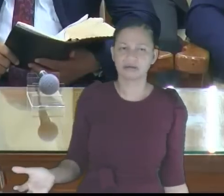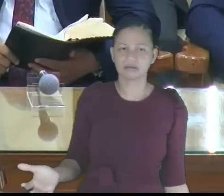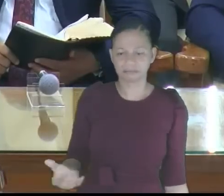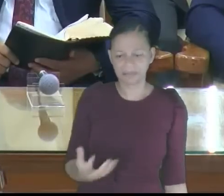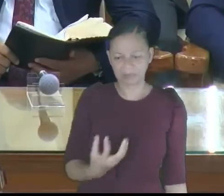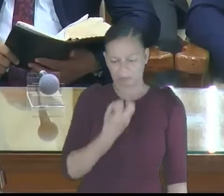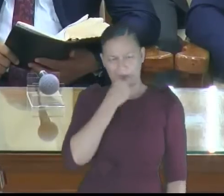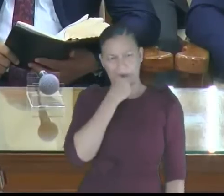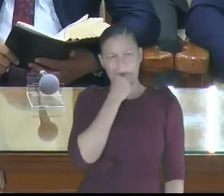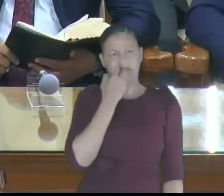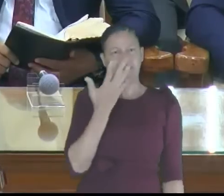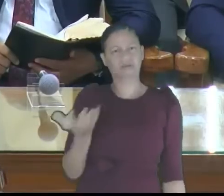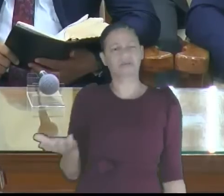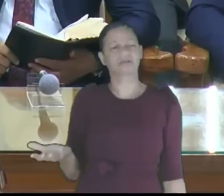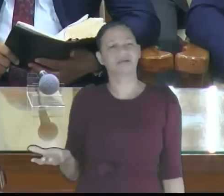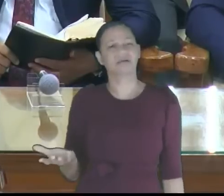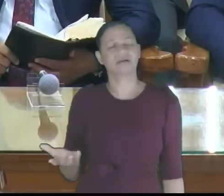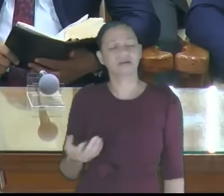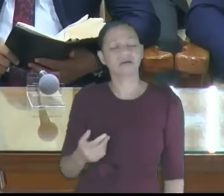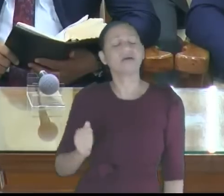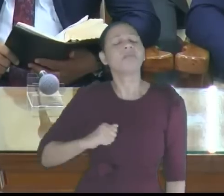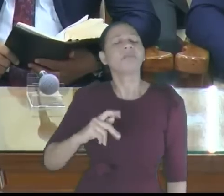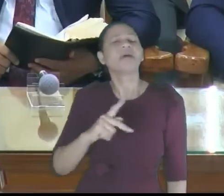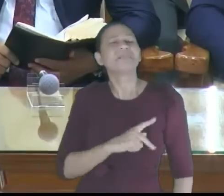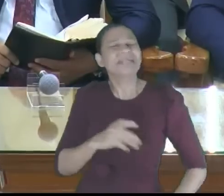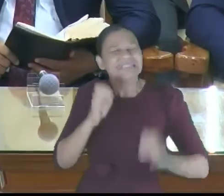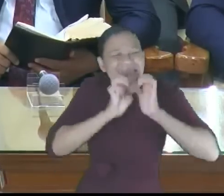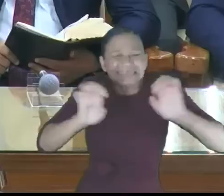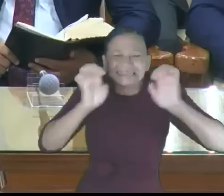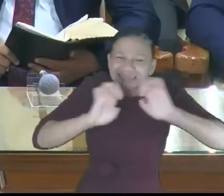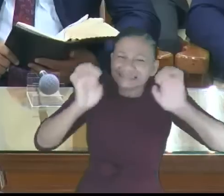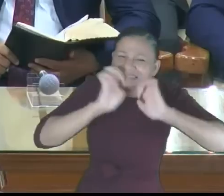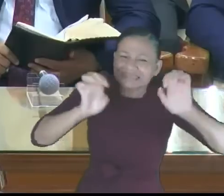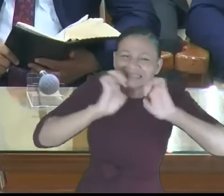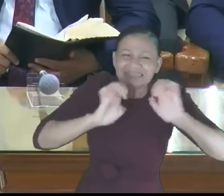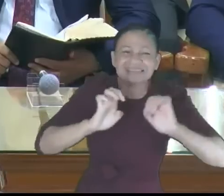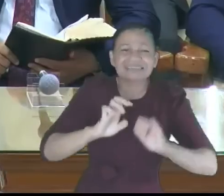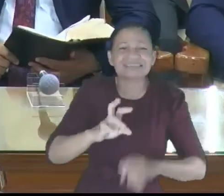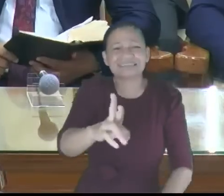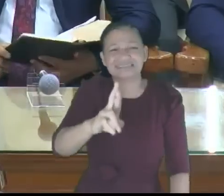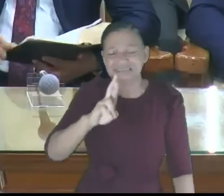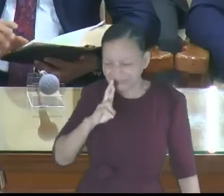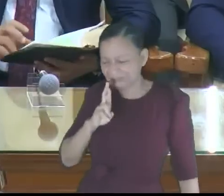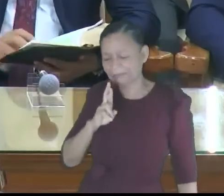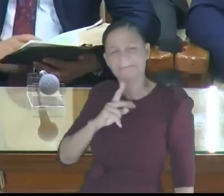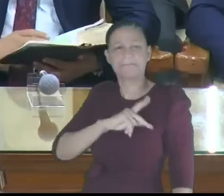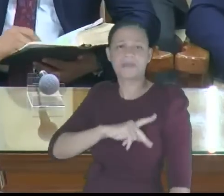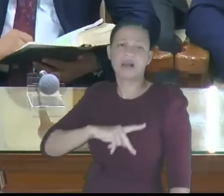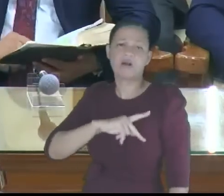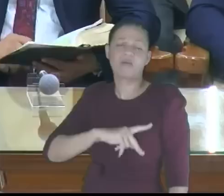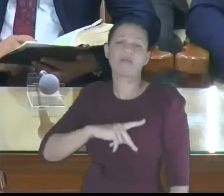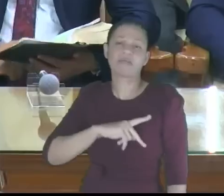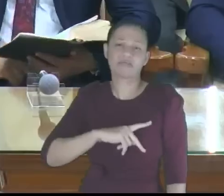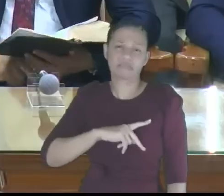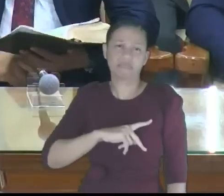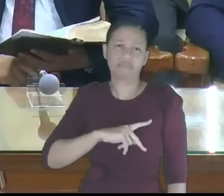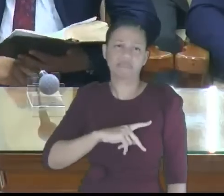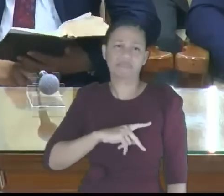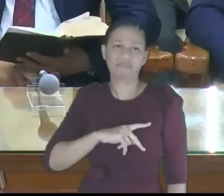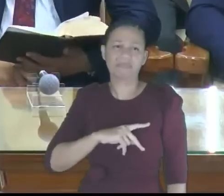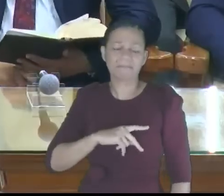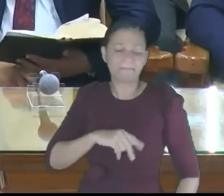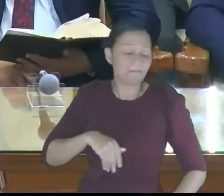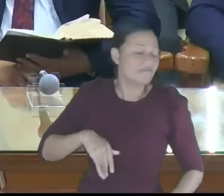dentro. Quem foi o apóstolo que mais ganhou almas? São Paulo. O apóstolo São Paulo. Mas foi o que